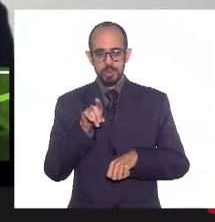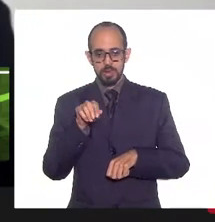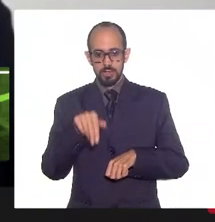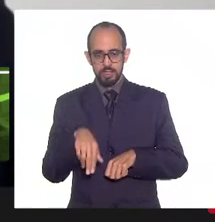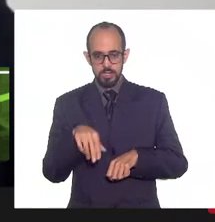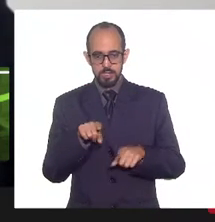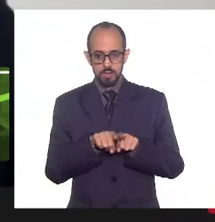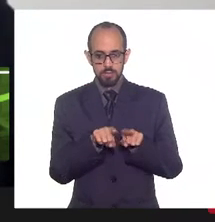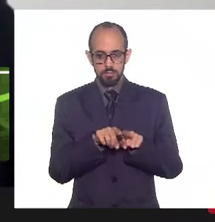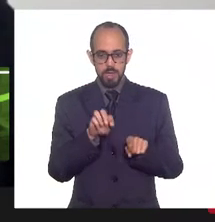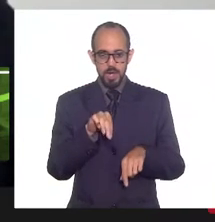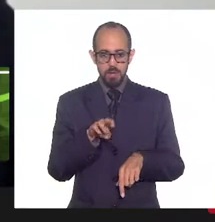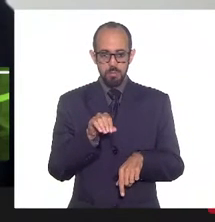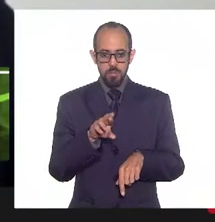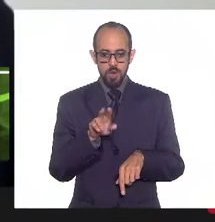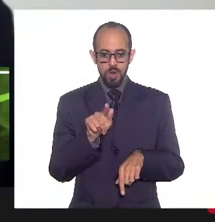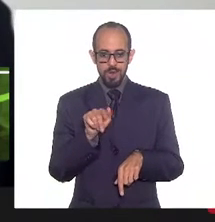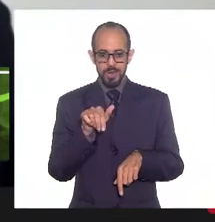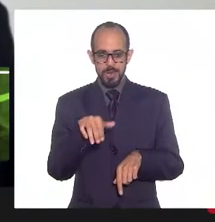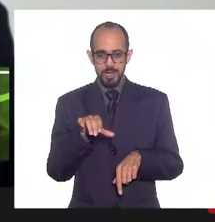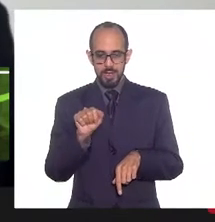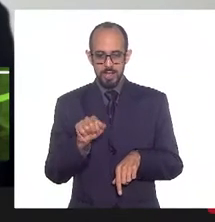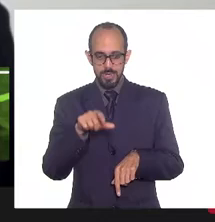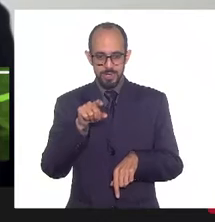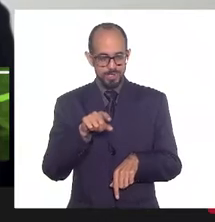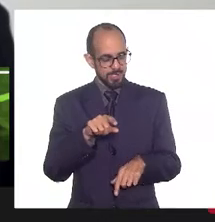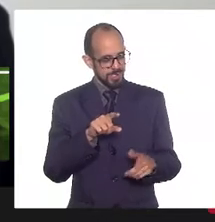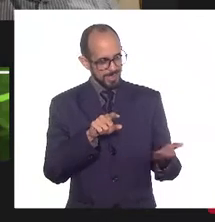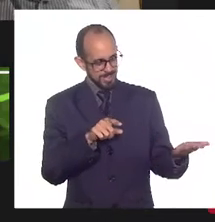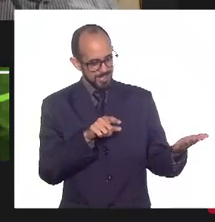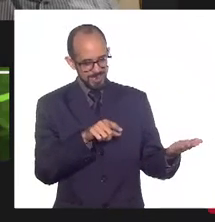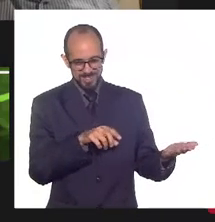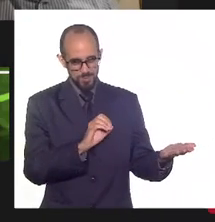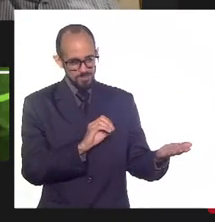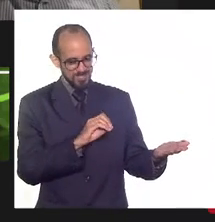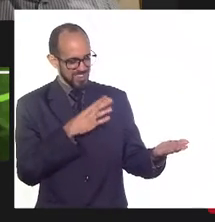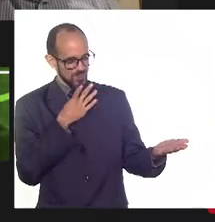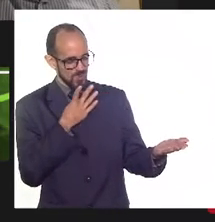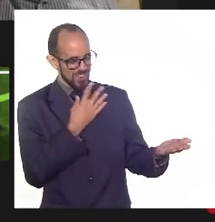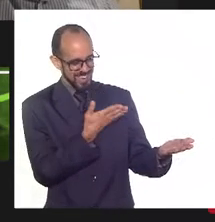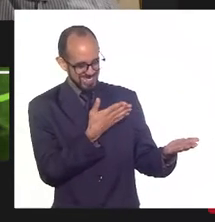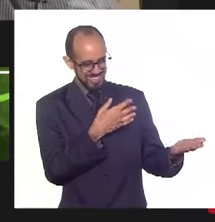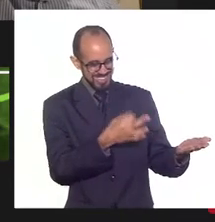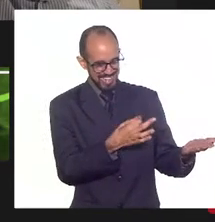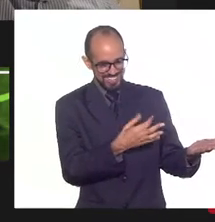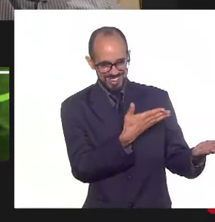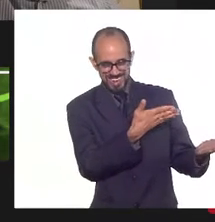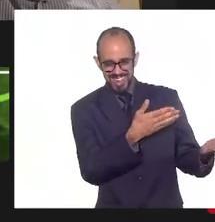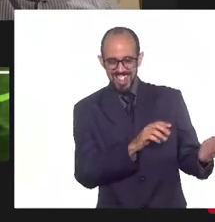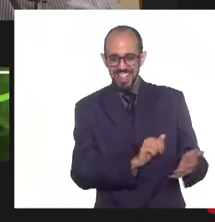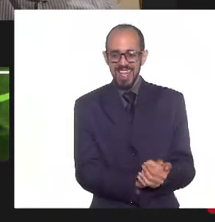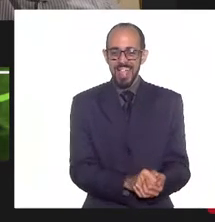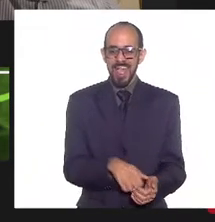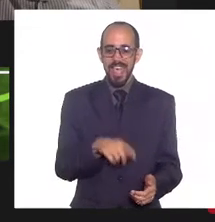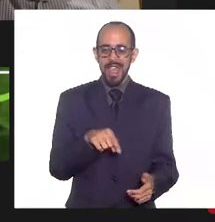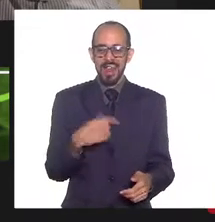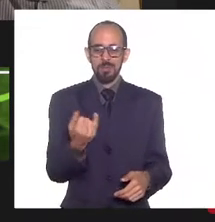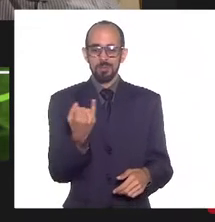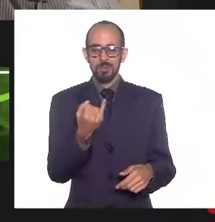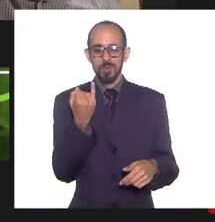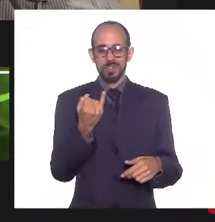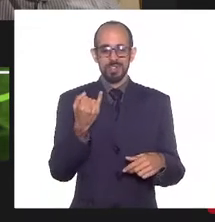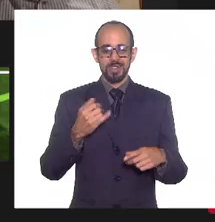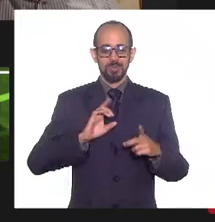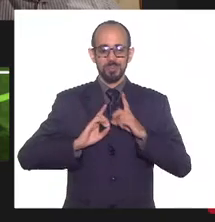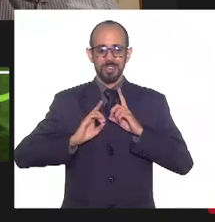que ninguém conhece aqui Morgana ninguém conhece aqui nossa querida Morgana uma referência para nós do Rio de Janeiro no debate sobre políticas públicas de cultura